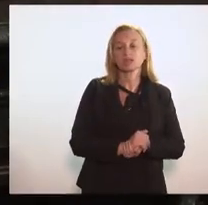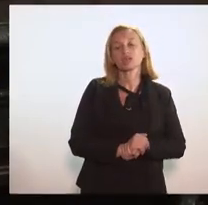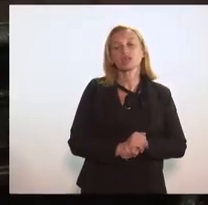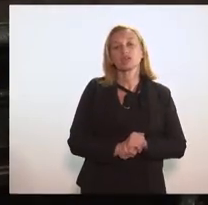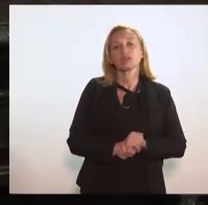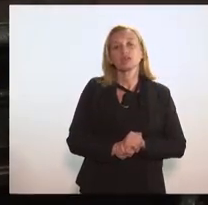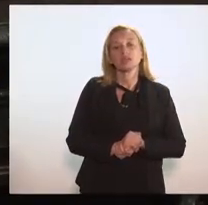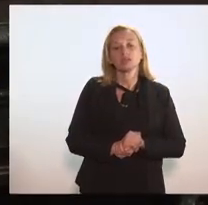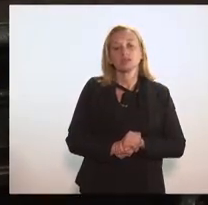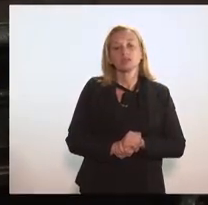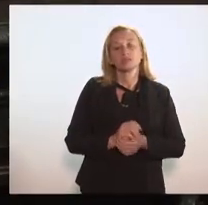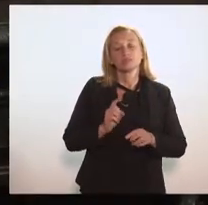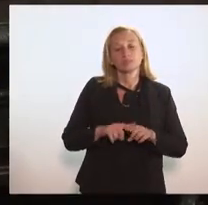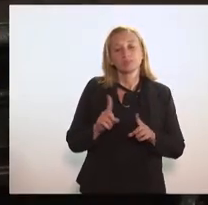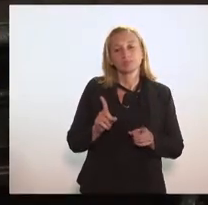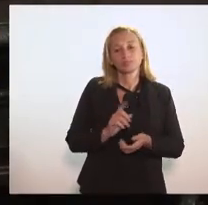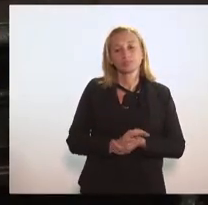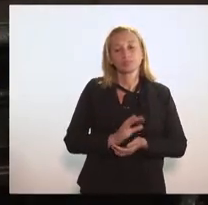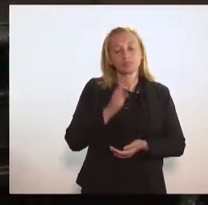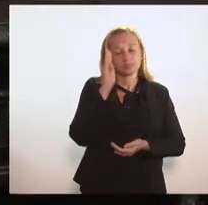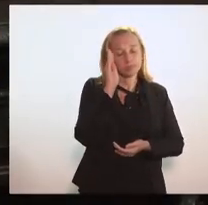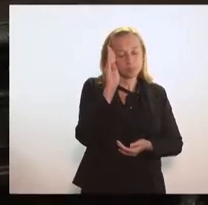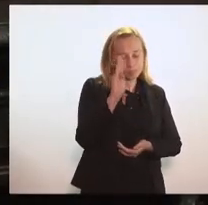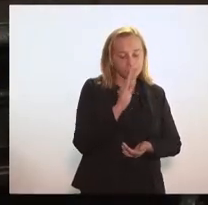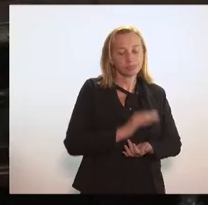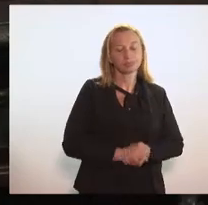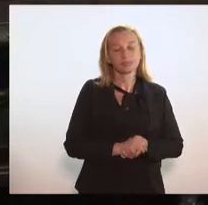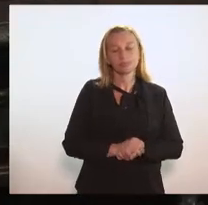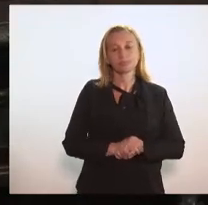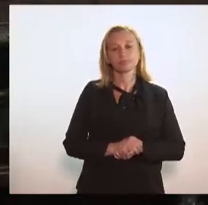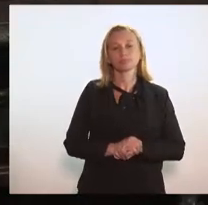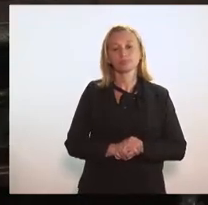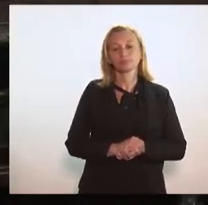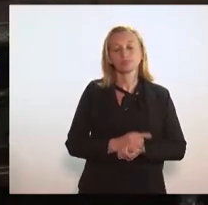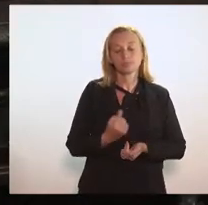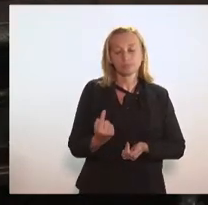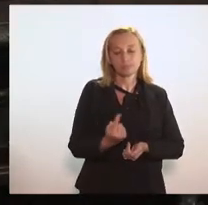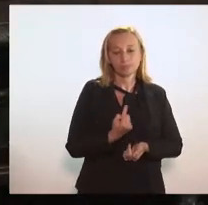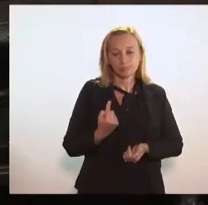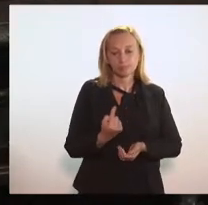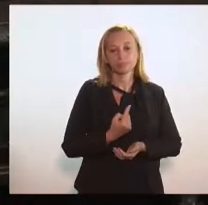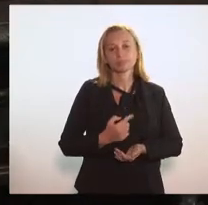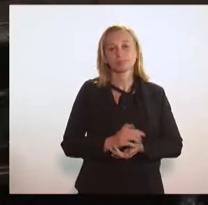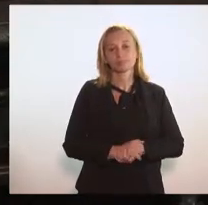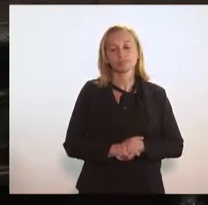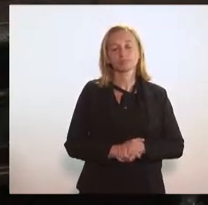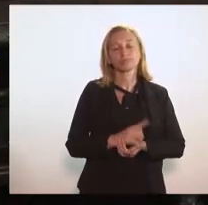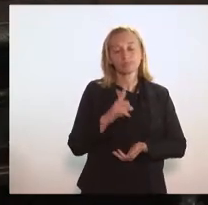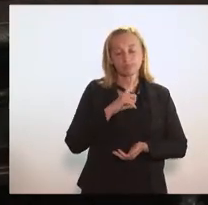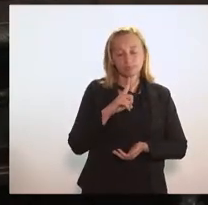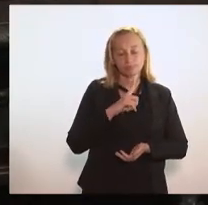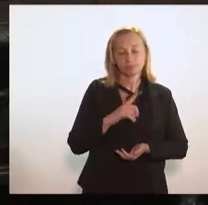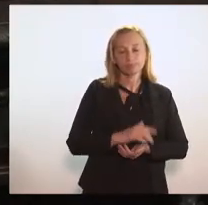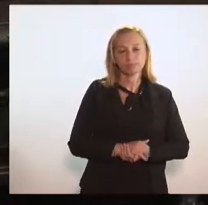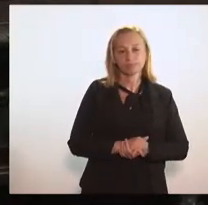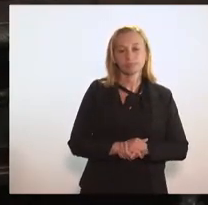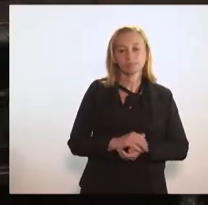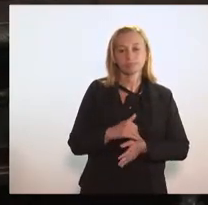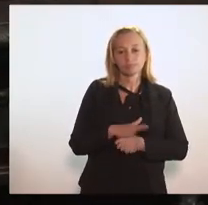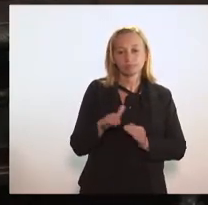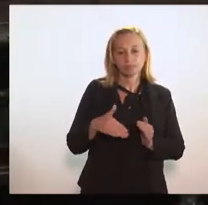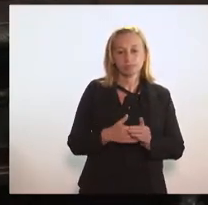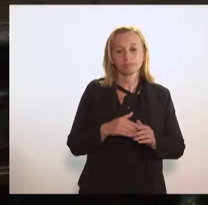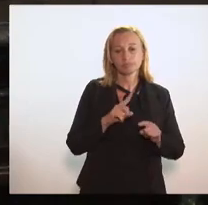criminalidade mas é fundamental que a gente eu tenho tudo que